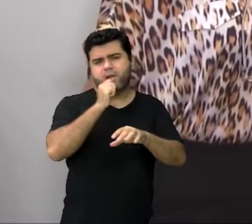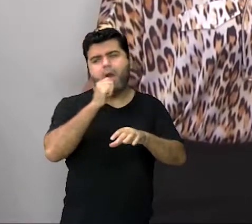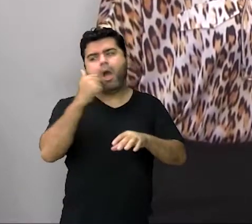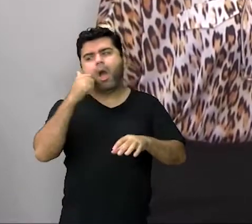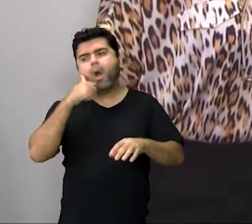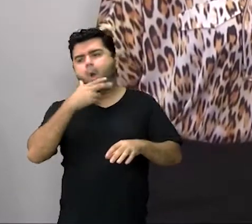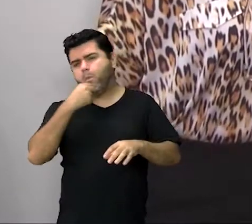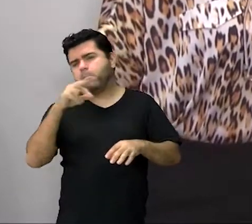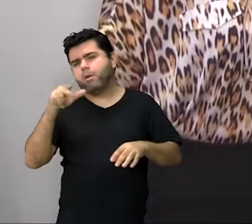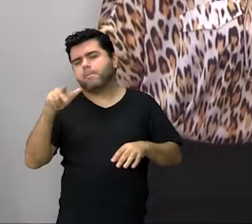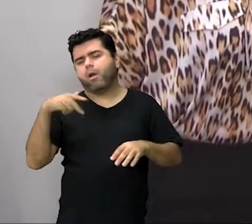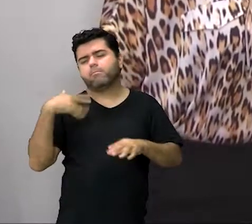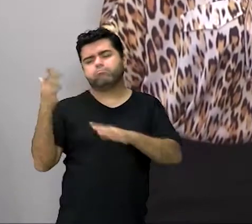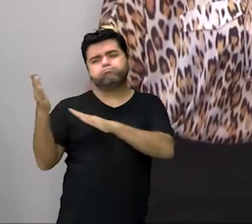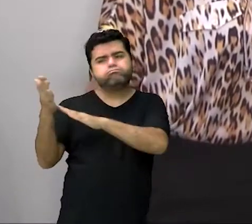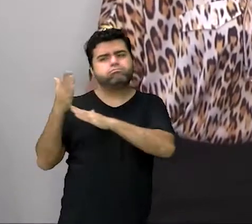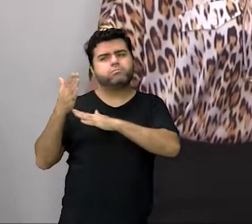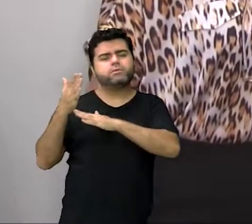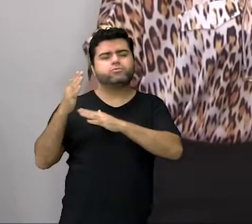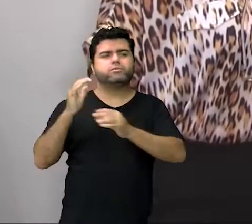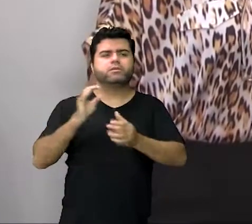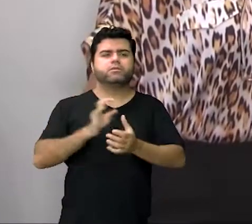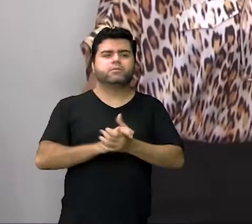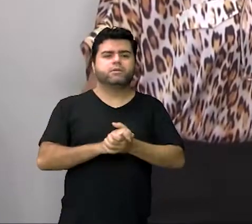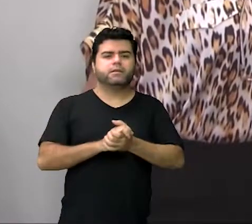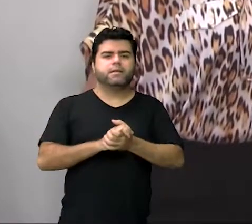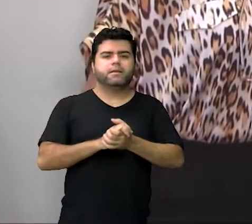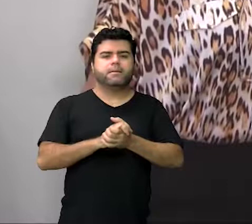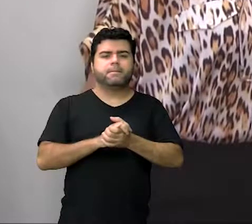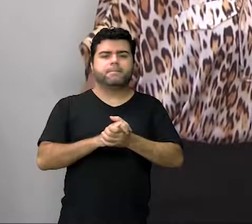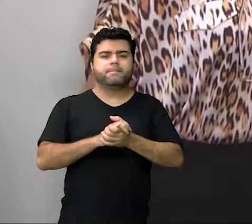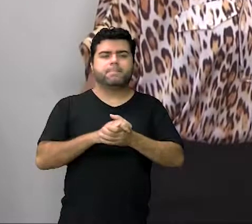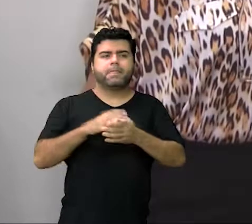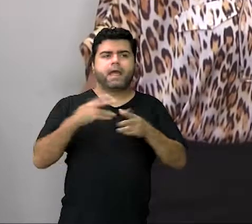me ajudando, né, nessa questão aí